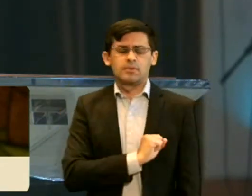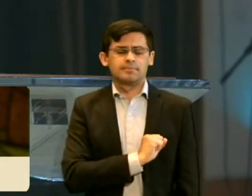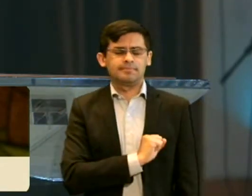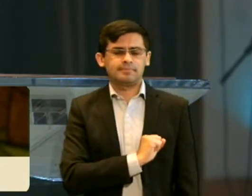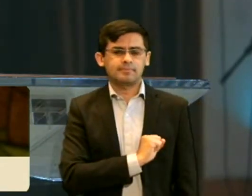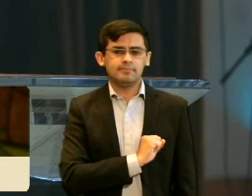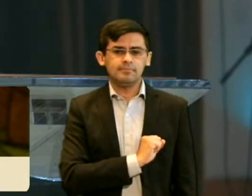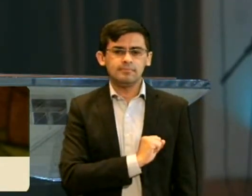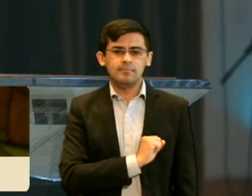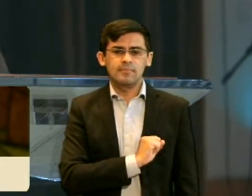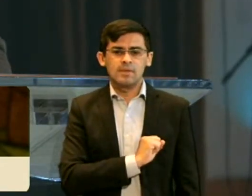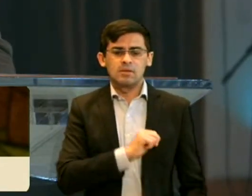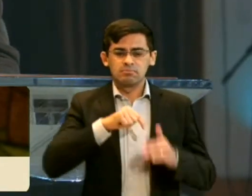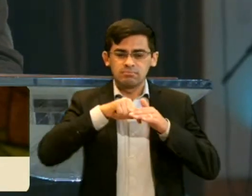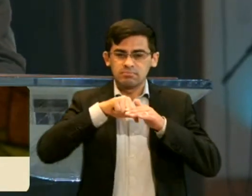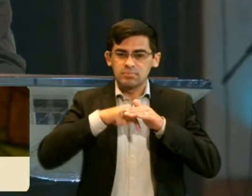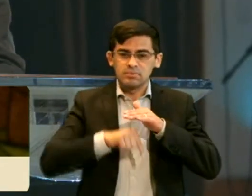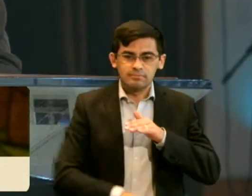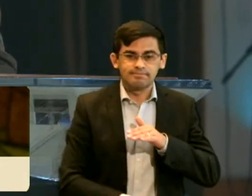completamente.